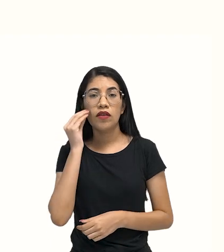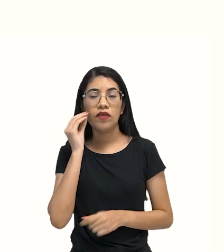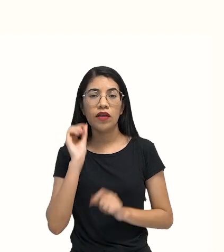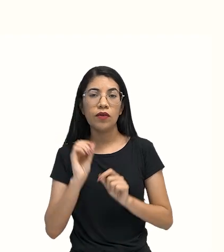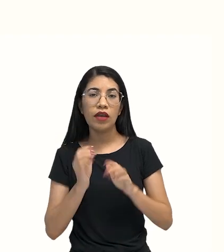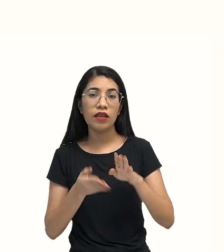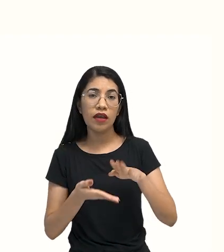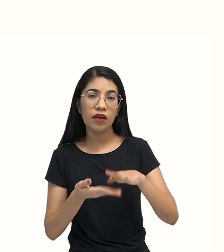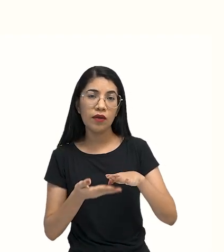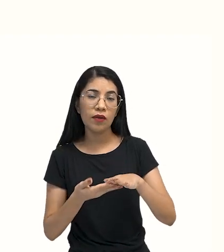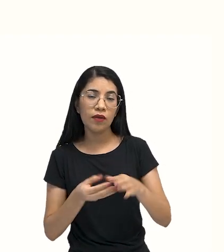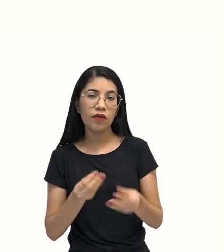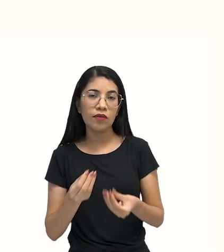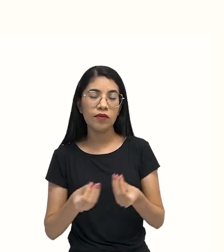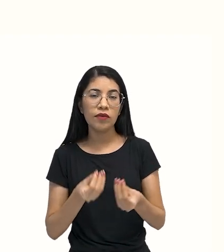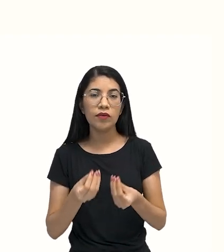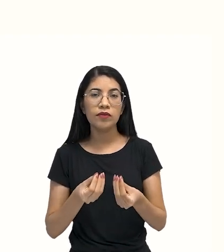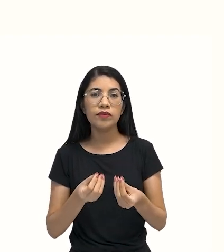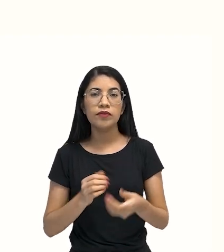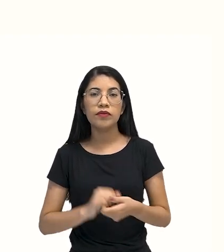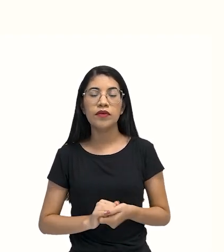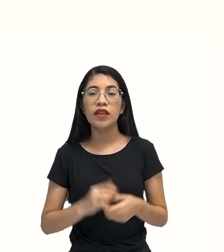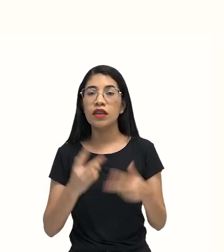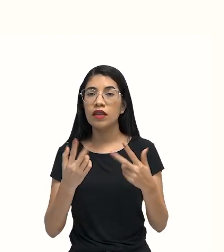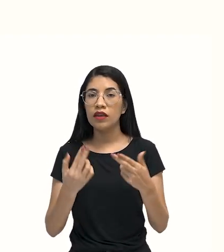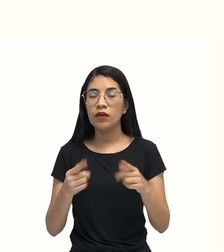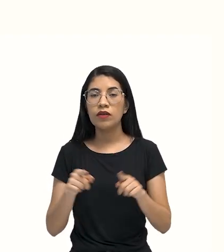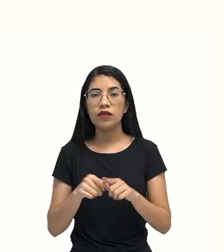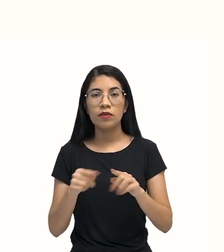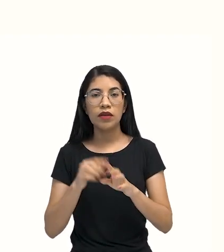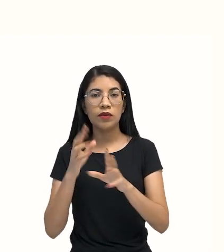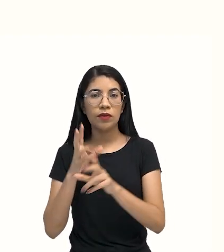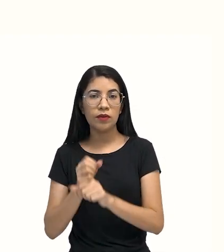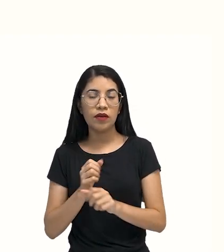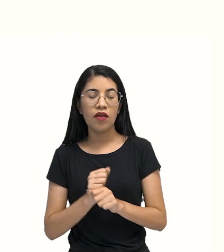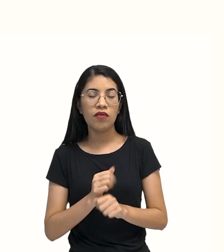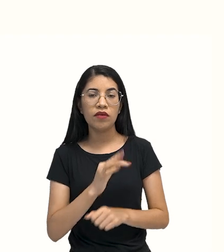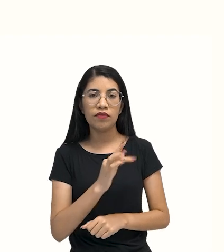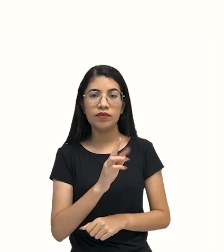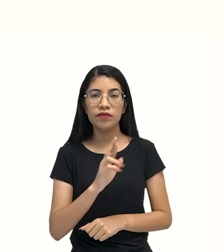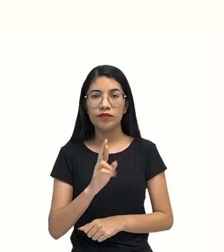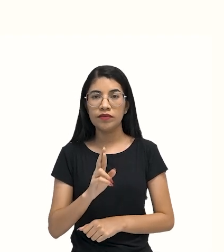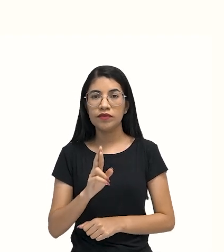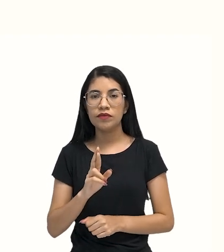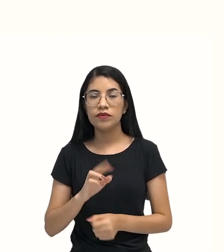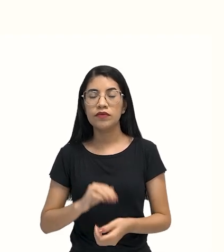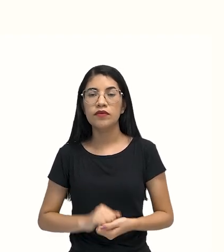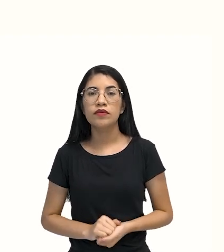coroa? Então, mesmo raciocínio, tá? Frequência relativa para a coroa.